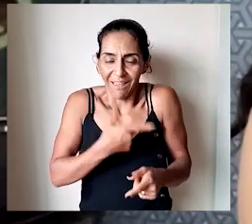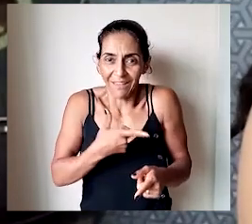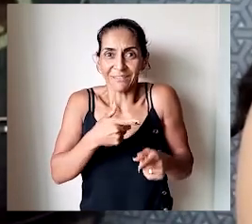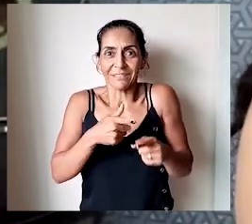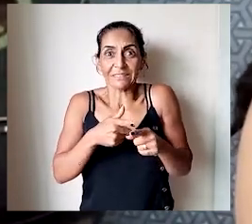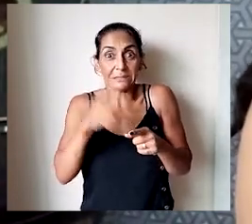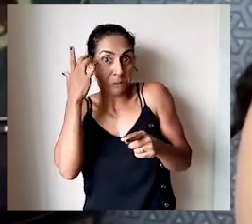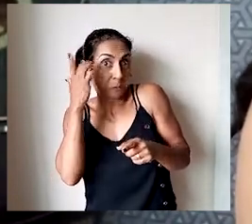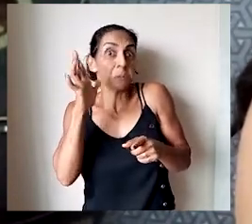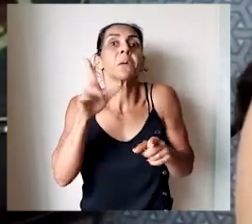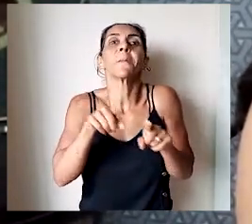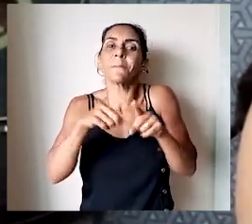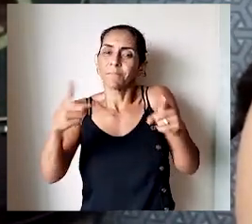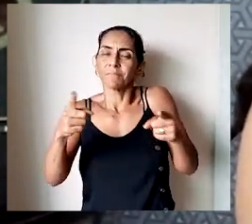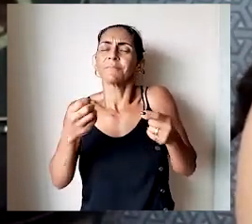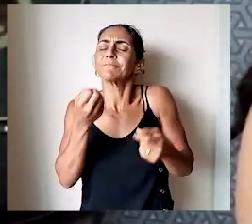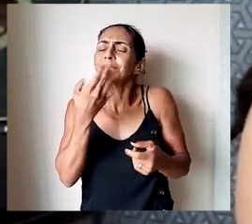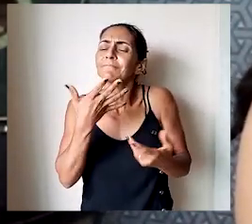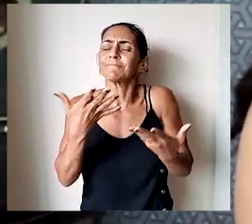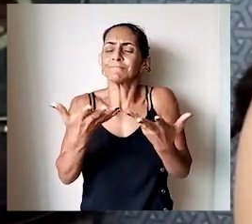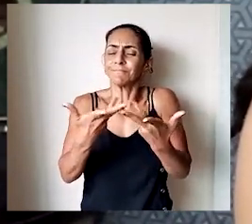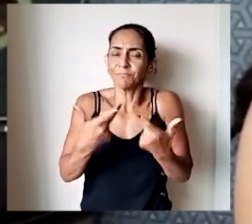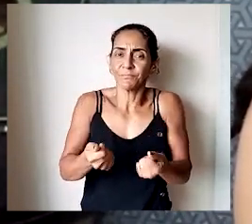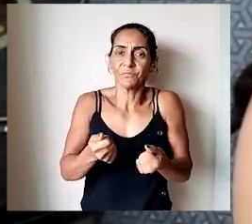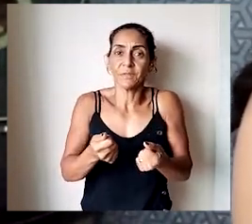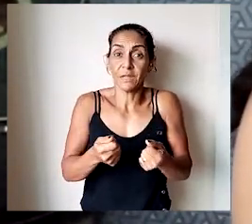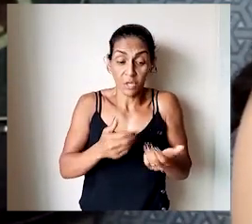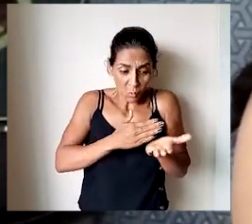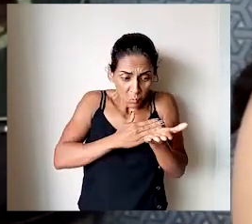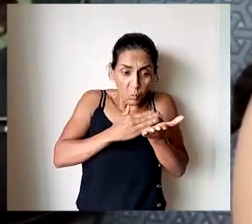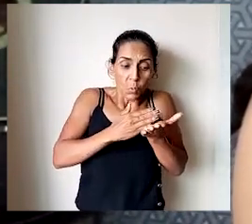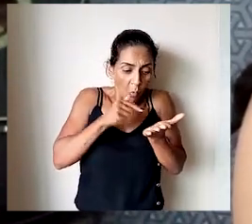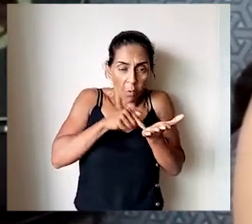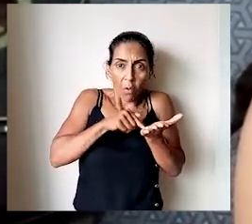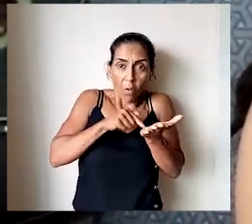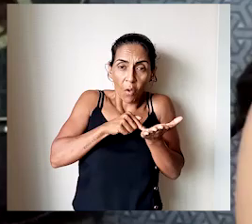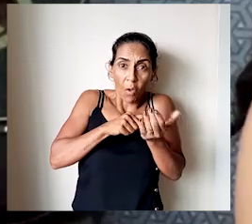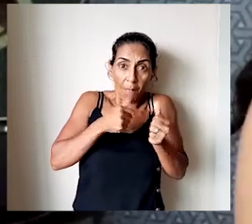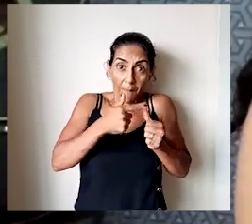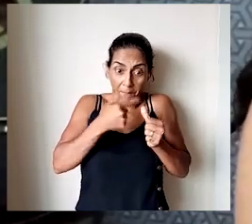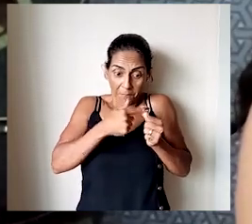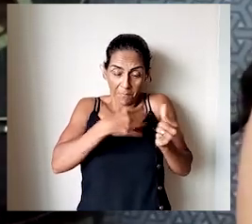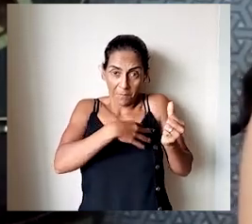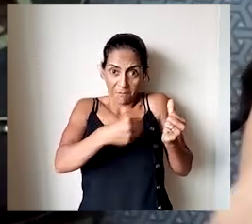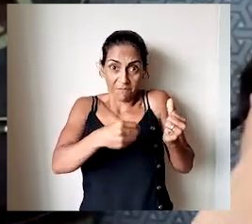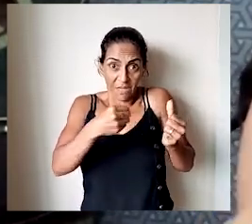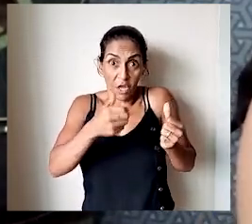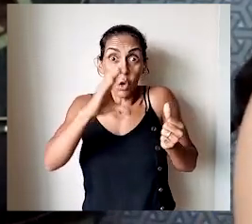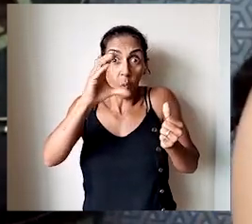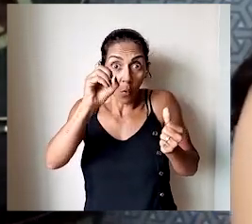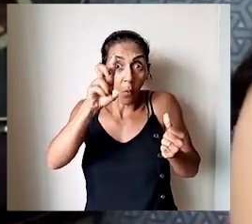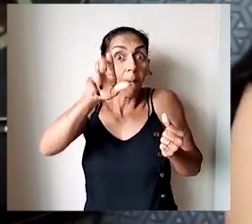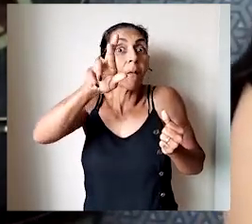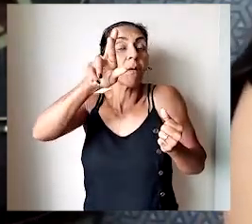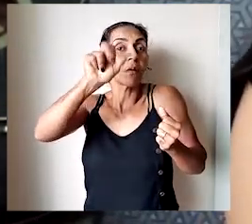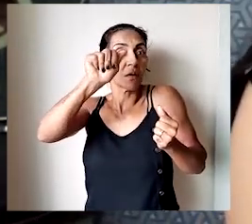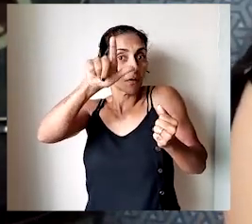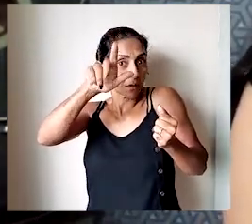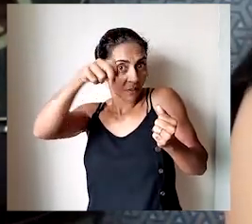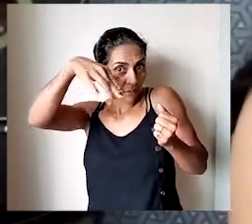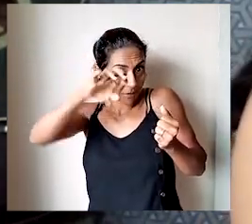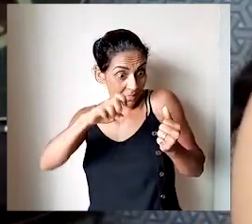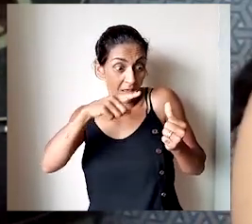E é interessante assim que desde o começo a Coraline ela se vê em situações onde ela tem que ser corajosa,